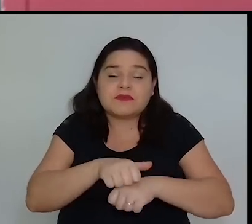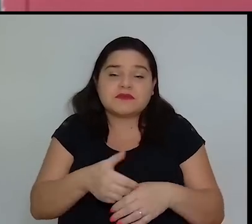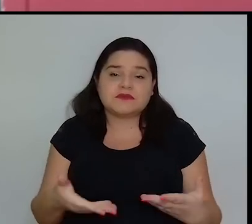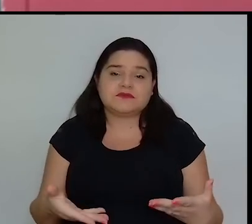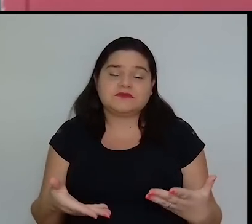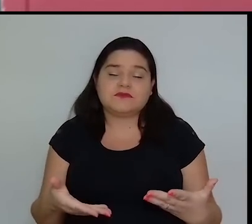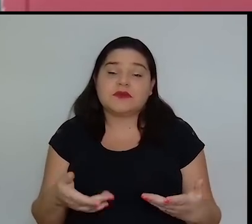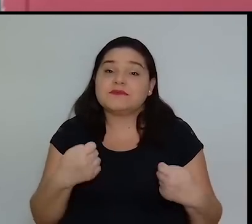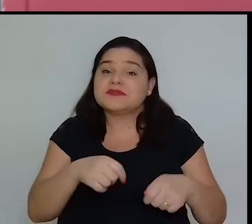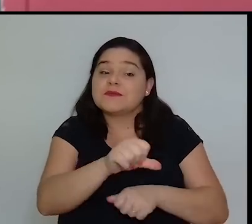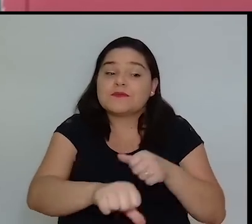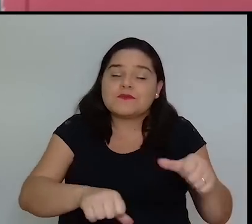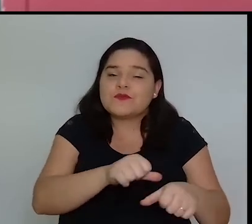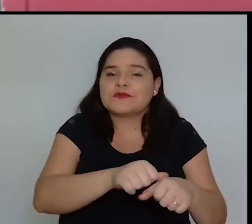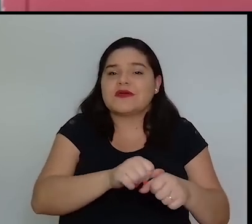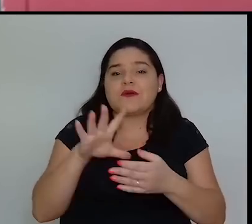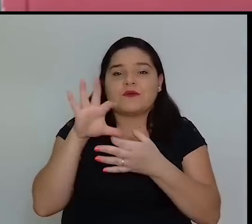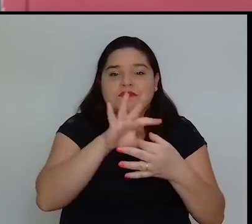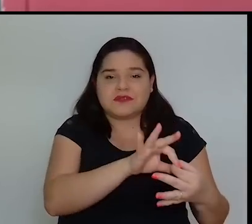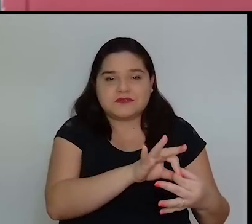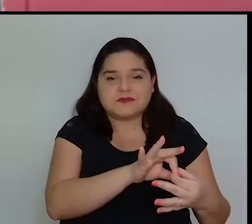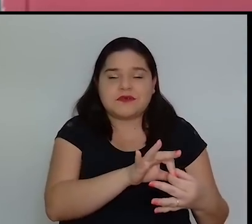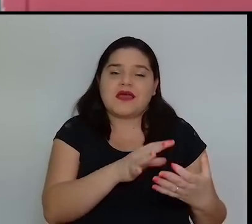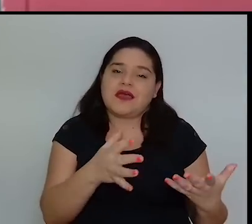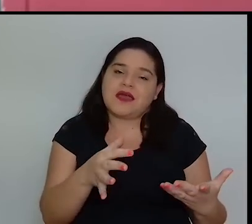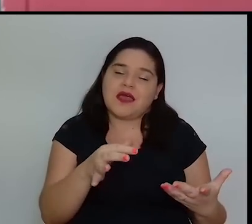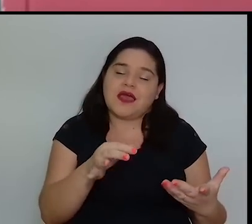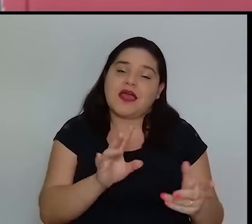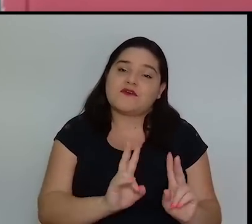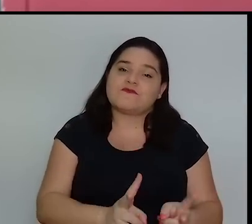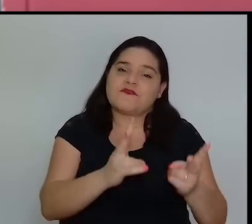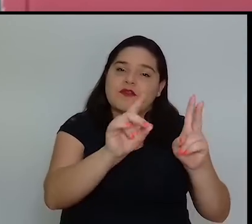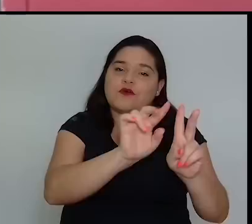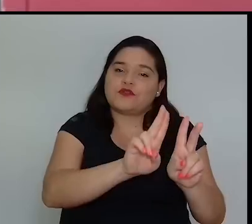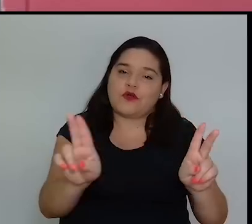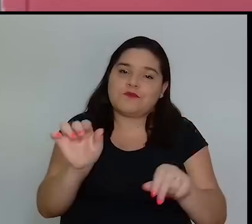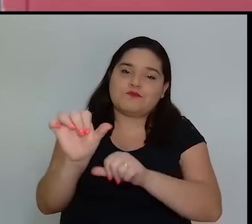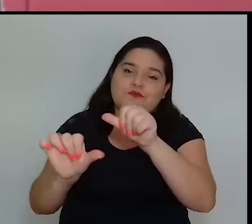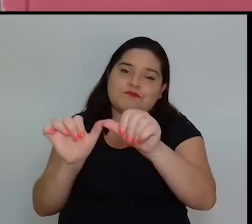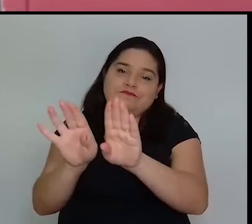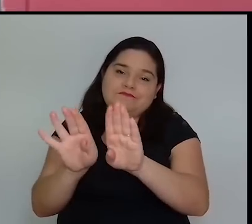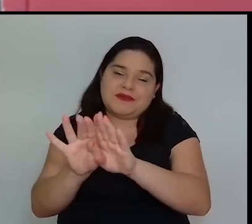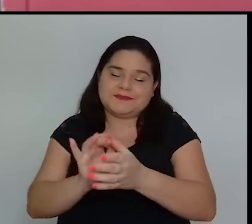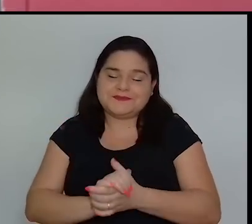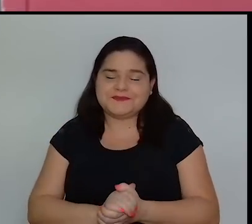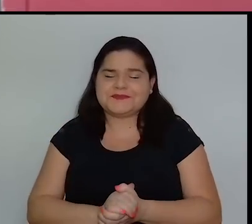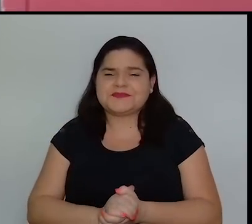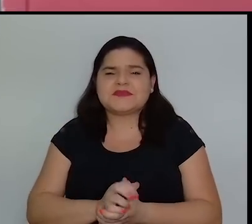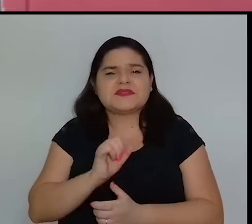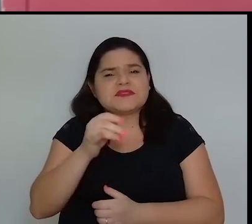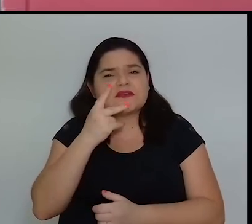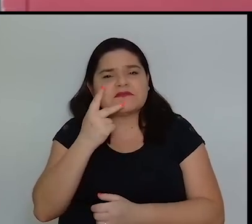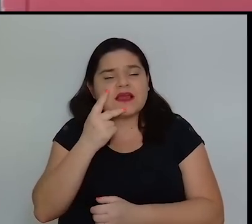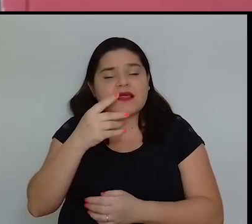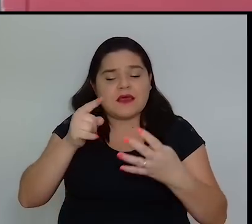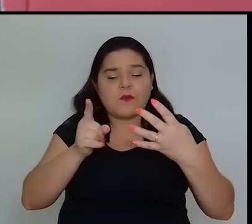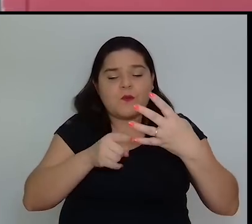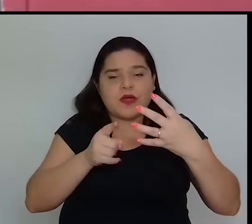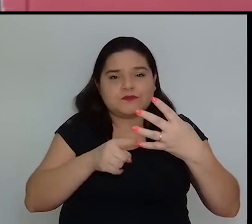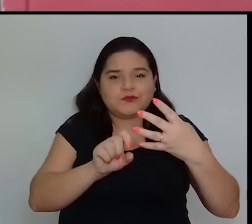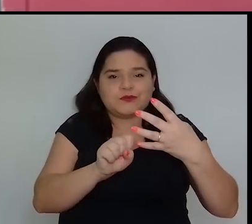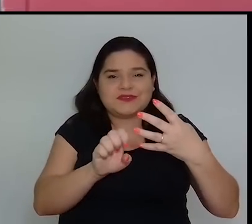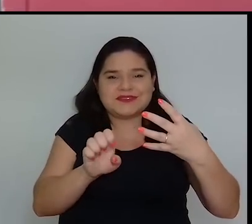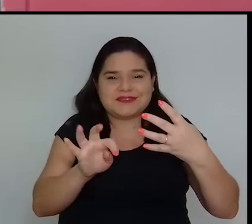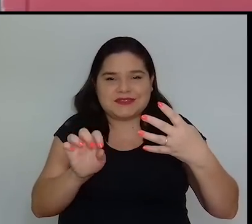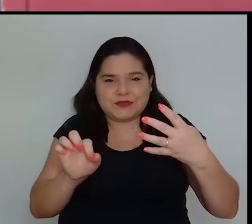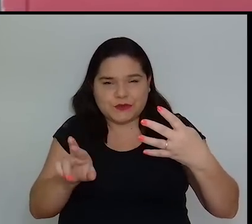trocar aquela realidade automaticamente aquele nome vai passar ter um valor é muito maior quando você fala de quarto setor é a mesma coisa quando a